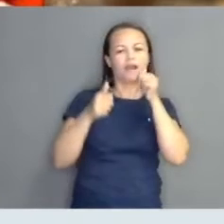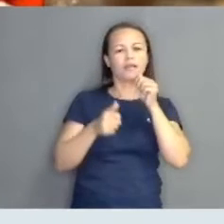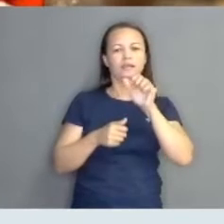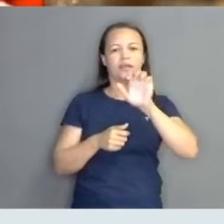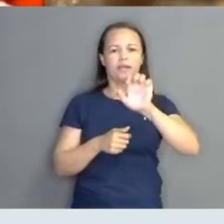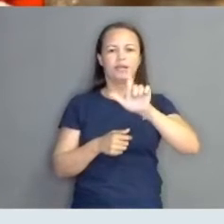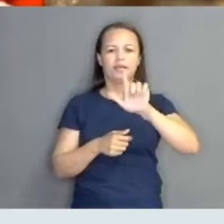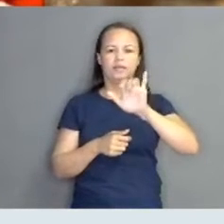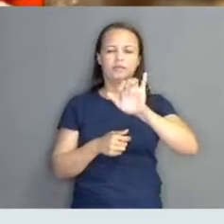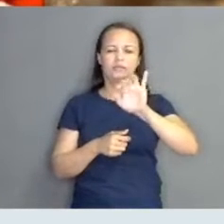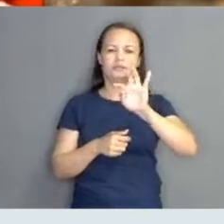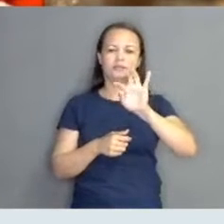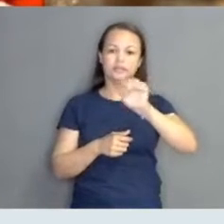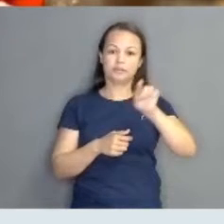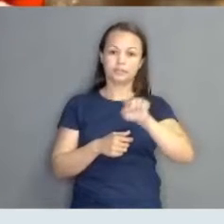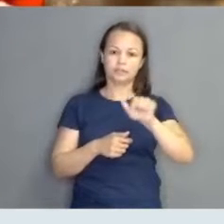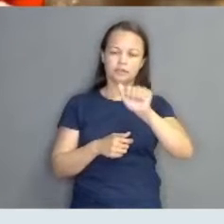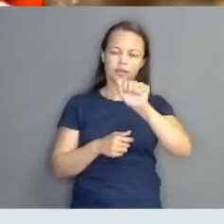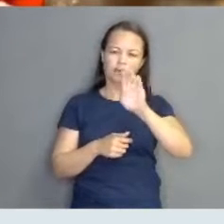dessa história.